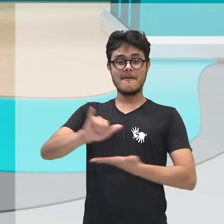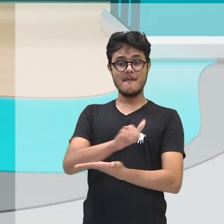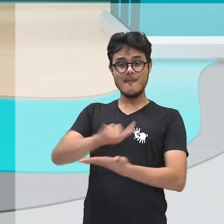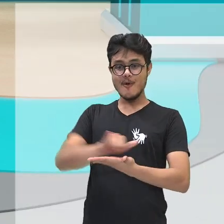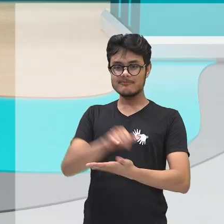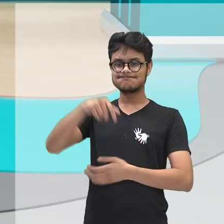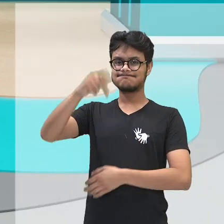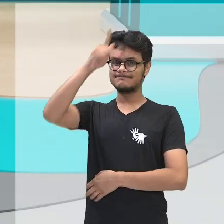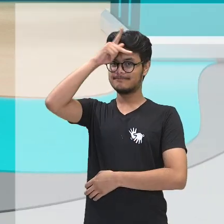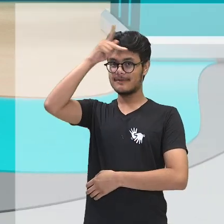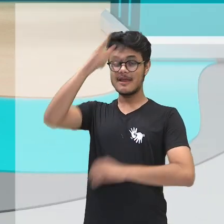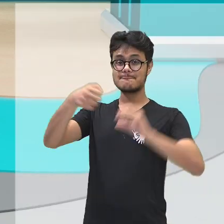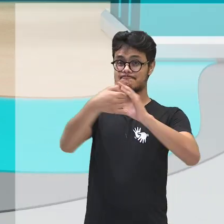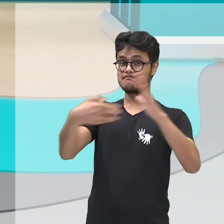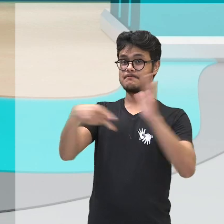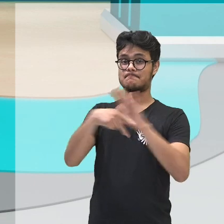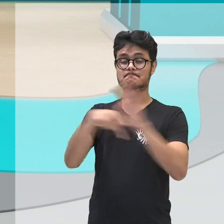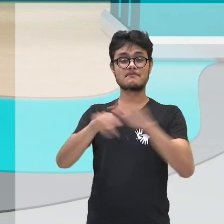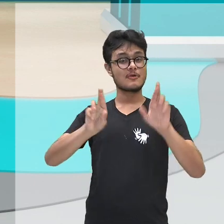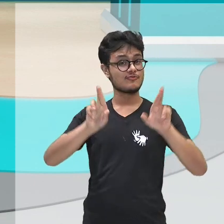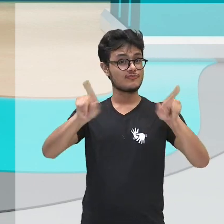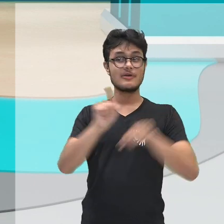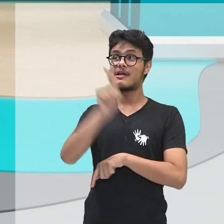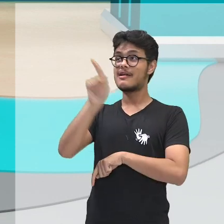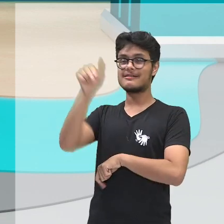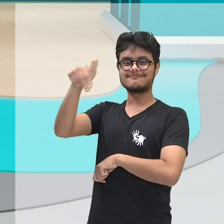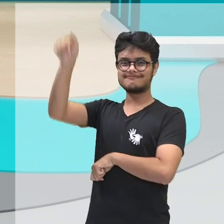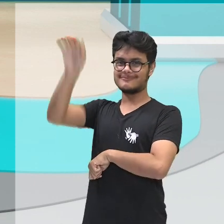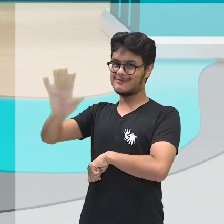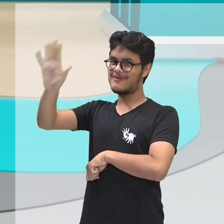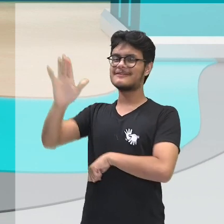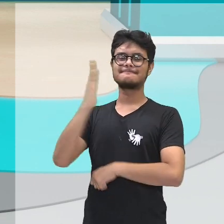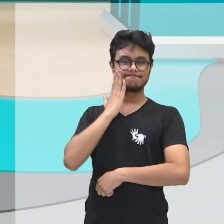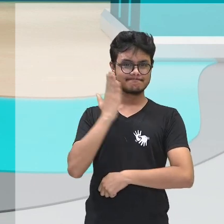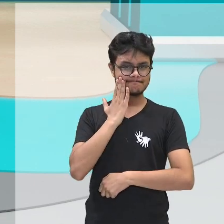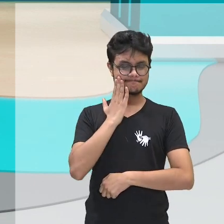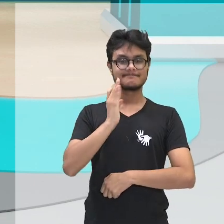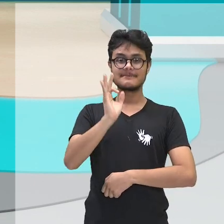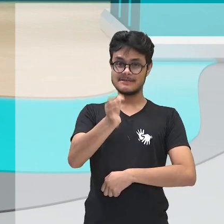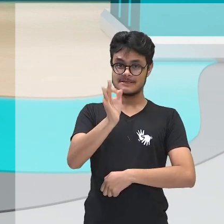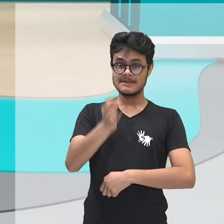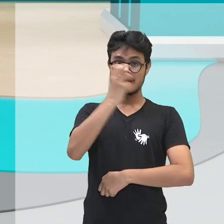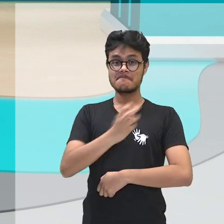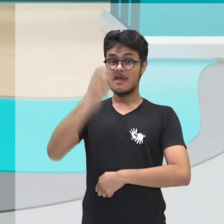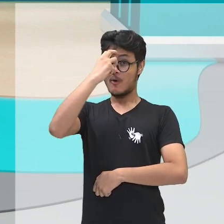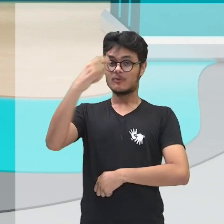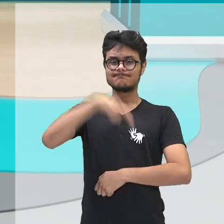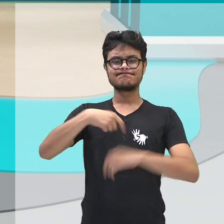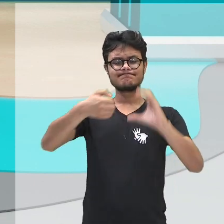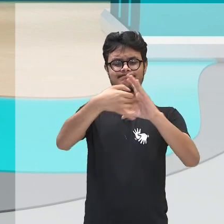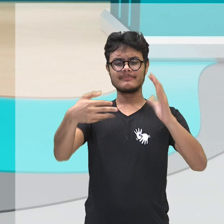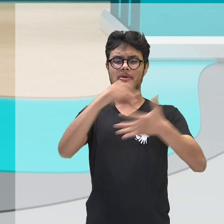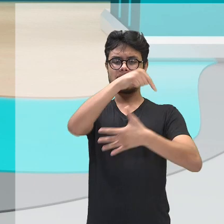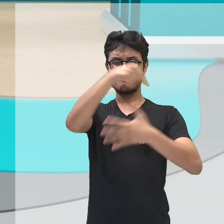outra característica, principalmente que nós inserimos dentro da nossa cultura, no boi-bumbá, a questão da